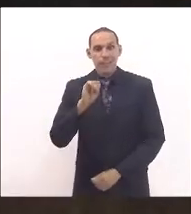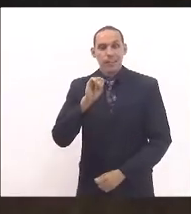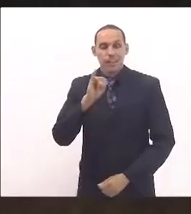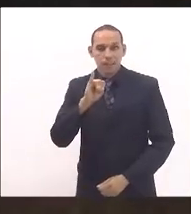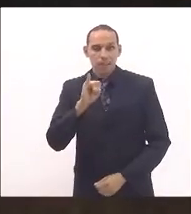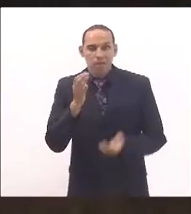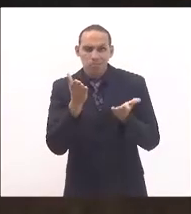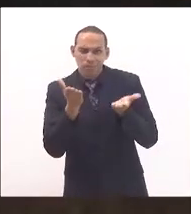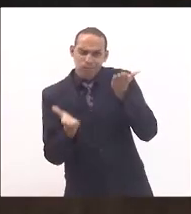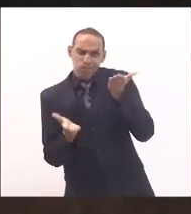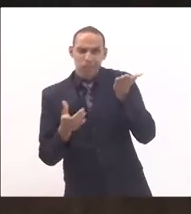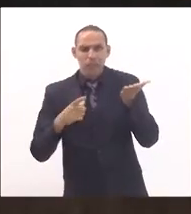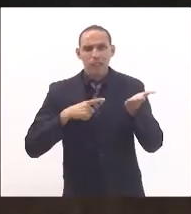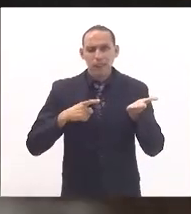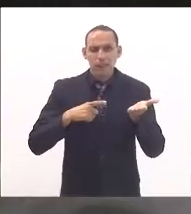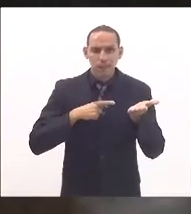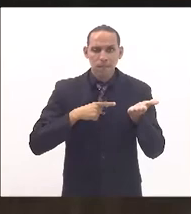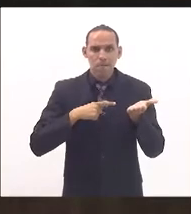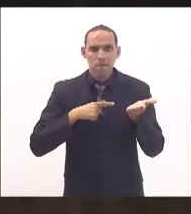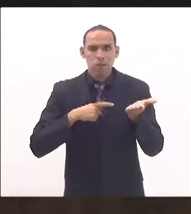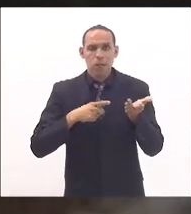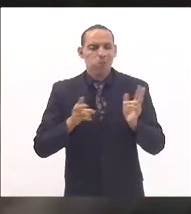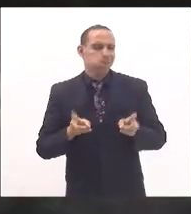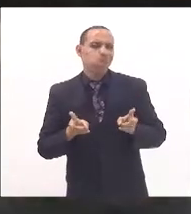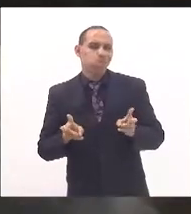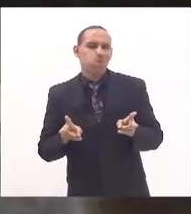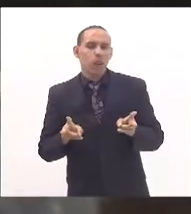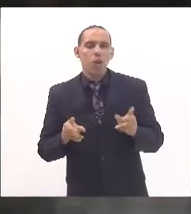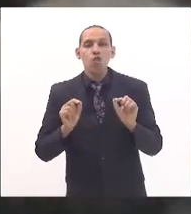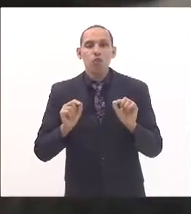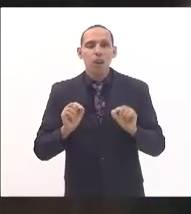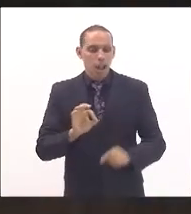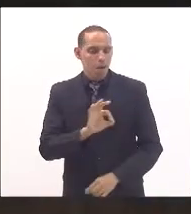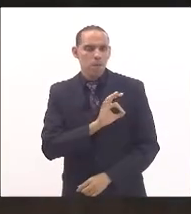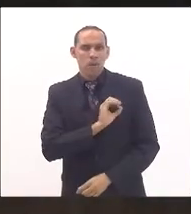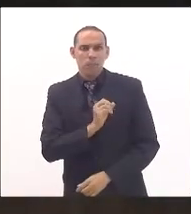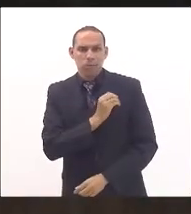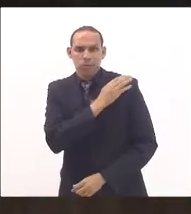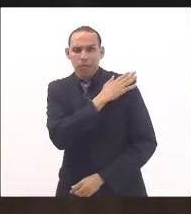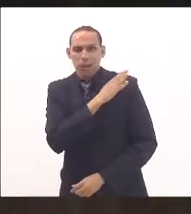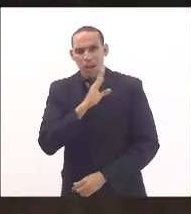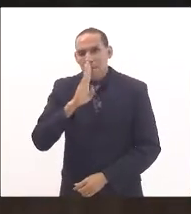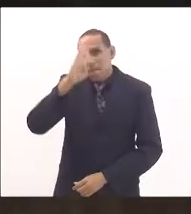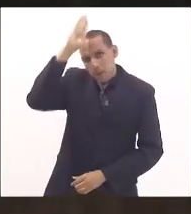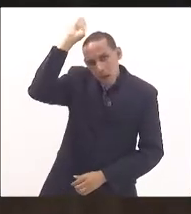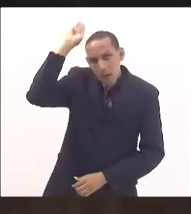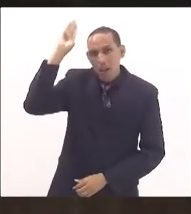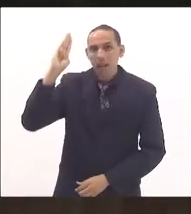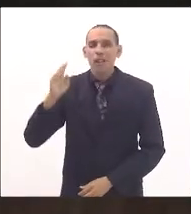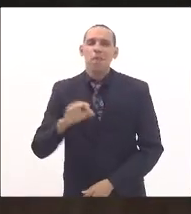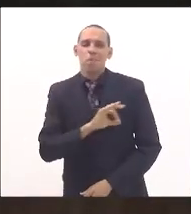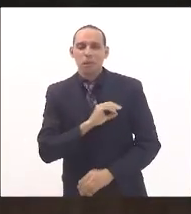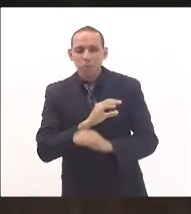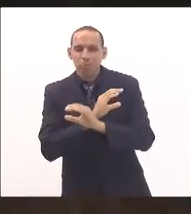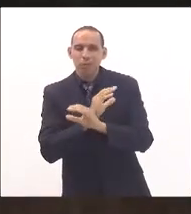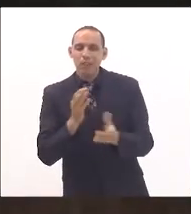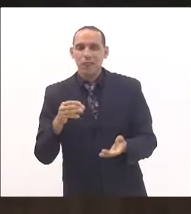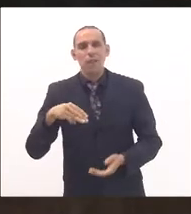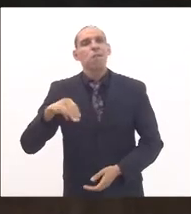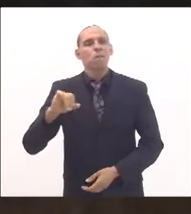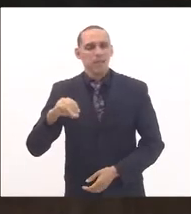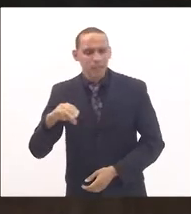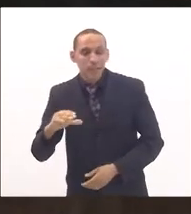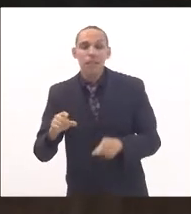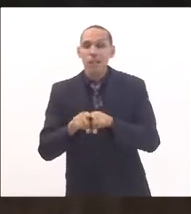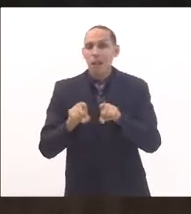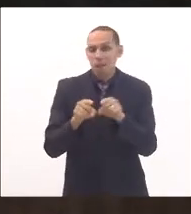esse desequilíbrio, que se ficou esse desequilíbrio entre policiais militares, bombeiros militares e policiais civis, MINC, isso também se